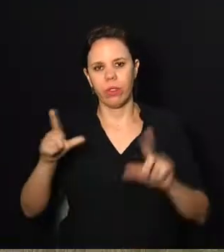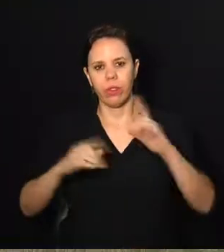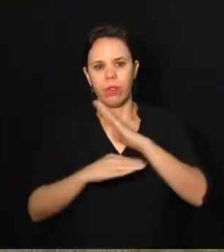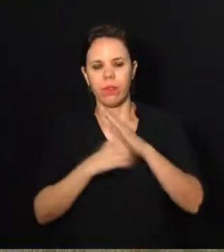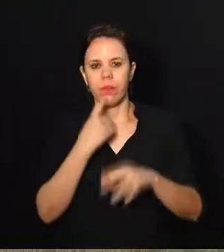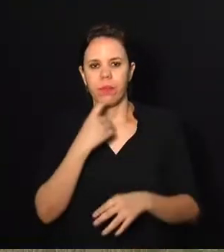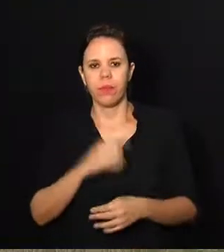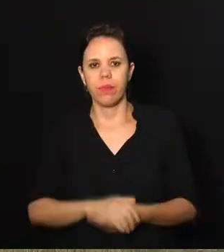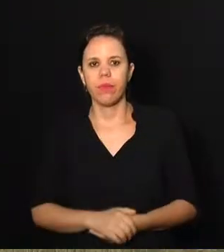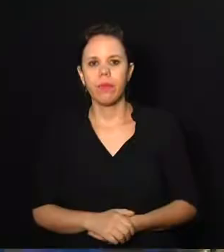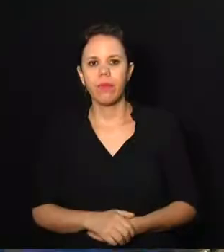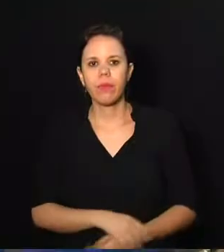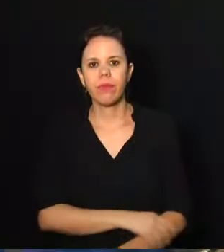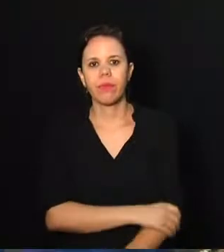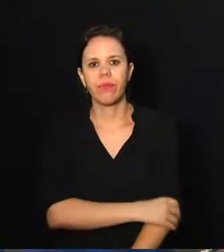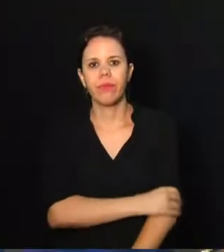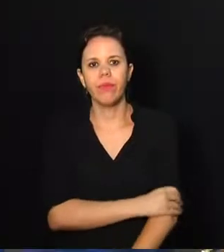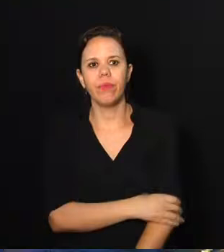Câmara Campinas.